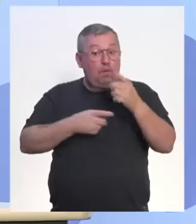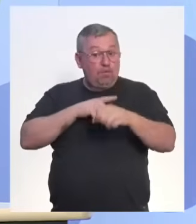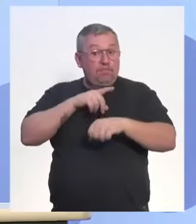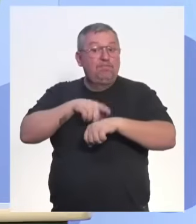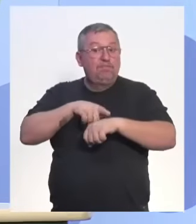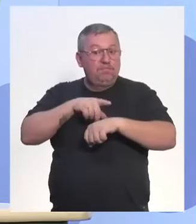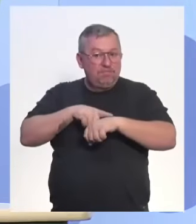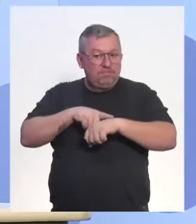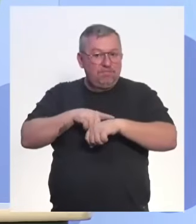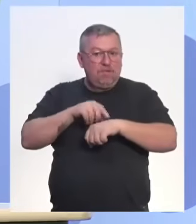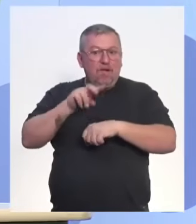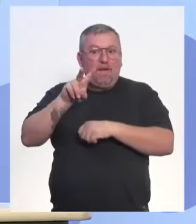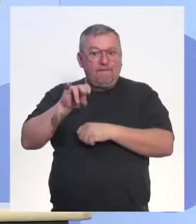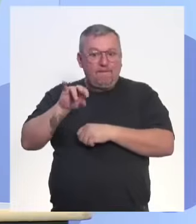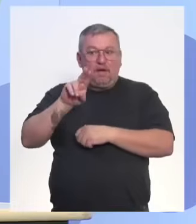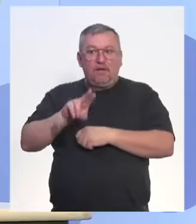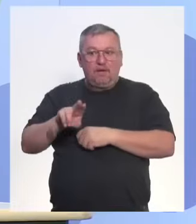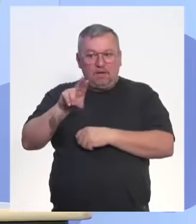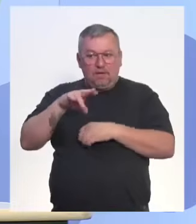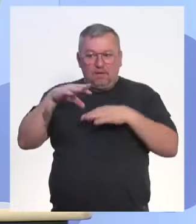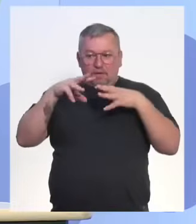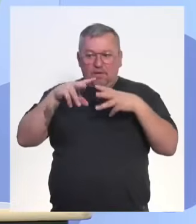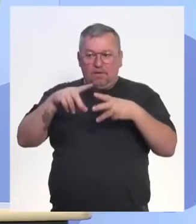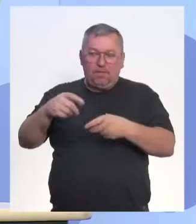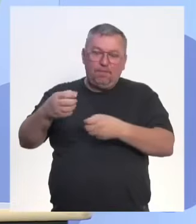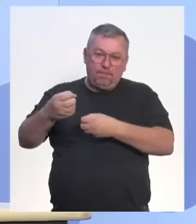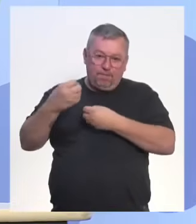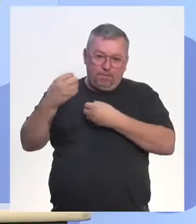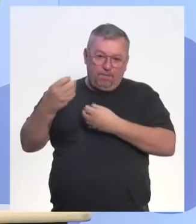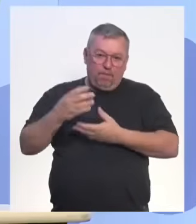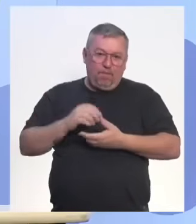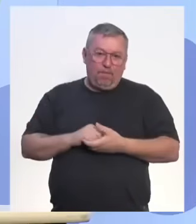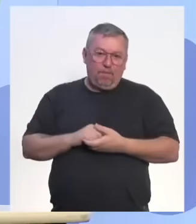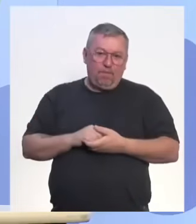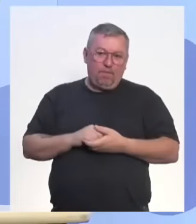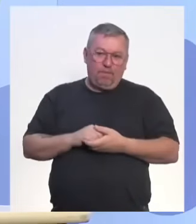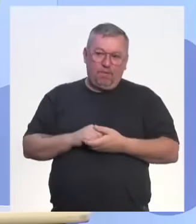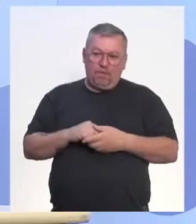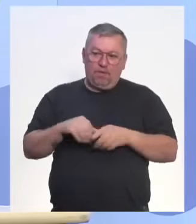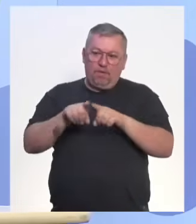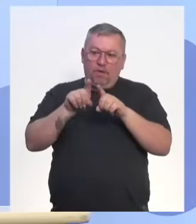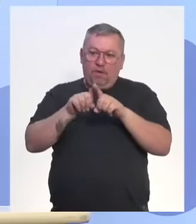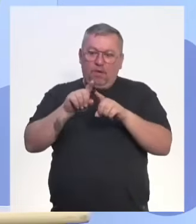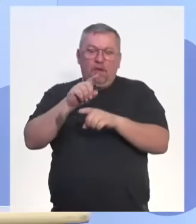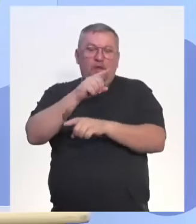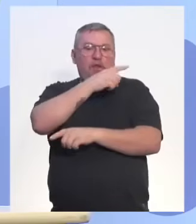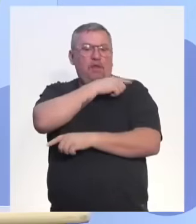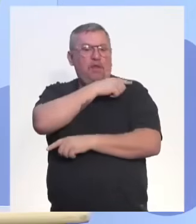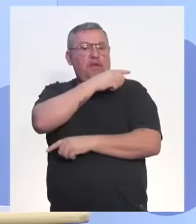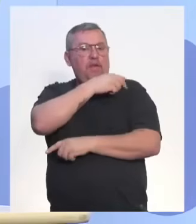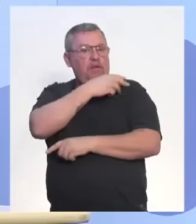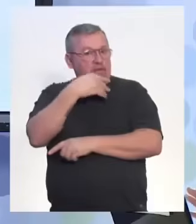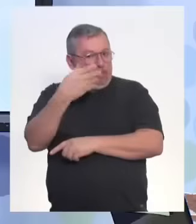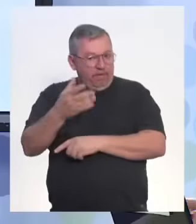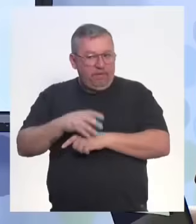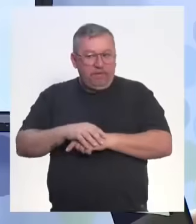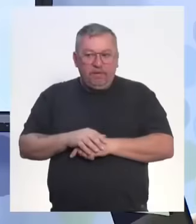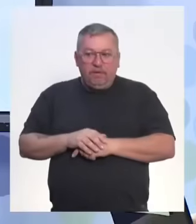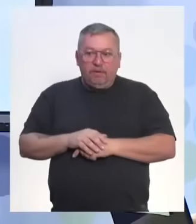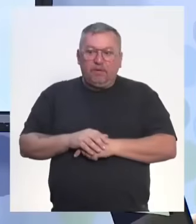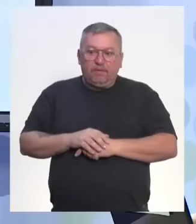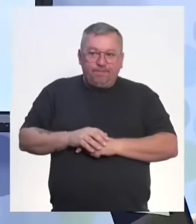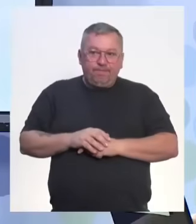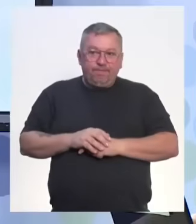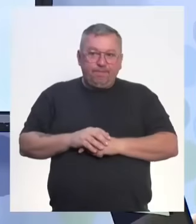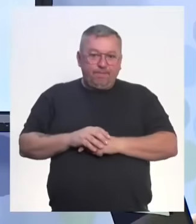momento vocês vão utilizar todas essas informações. Isso seja mesmo. até o ensino médio ou seja em outro contexto. Sim, às vezes até para a